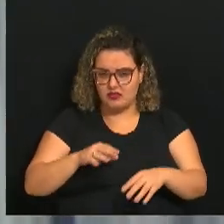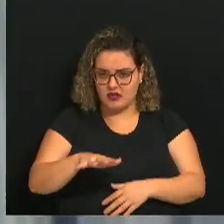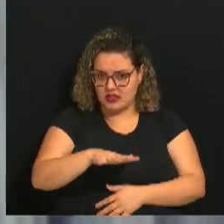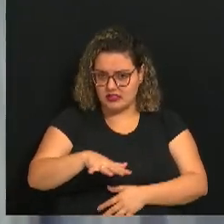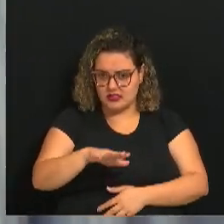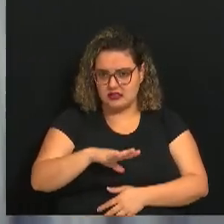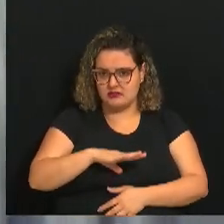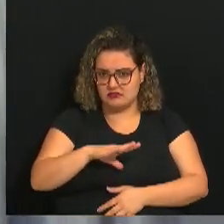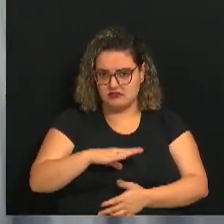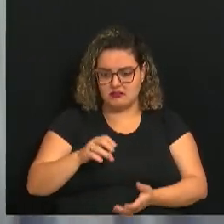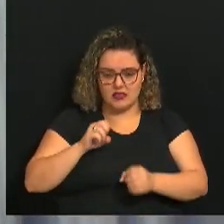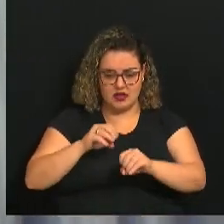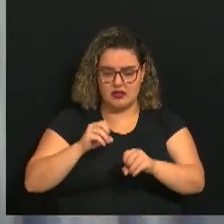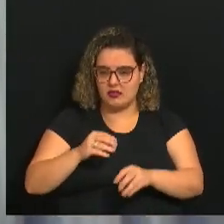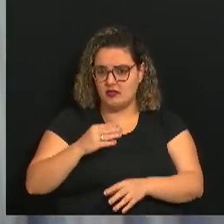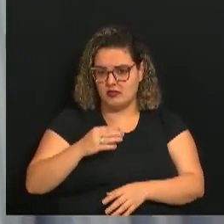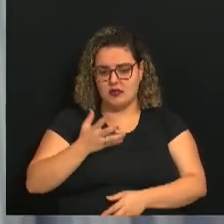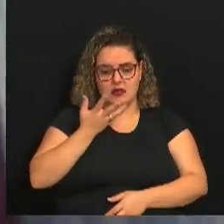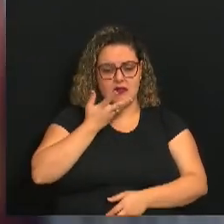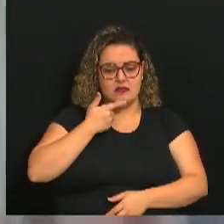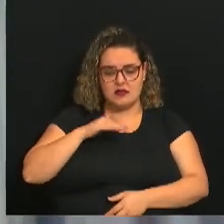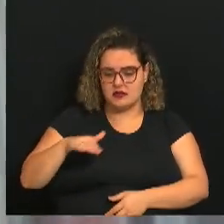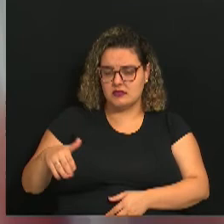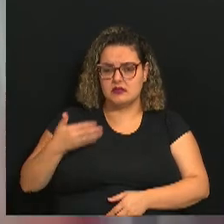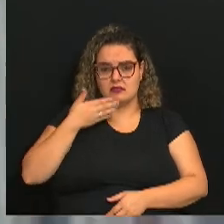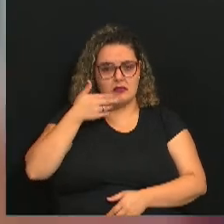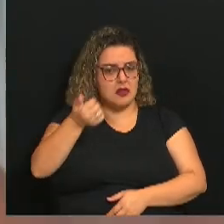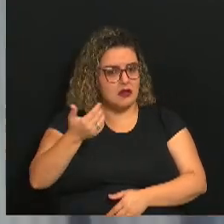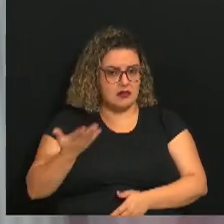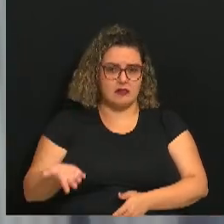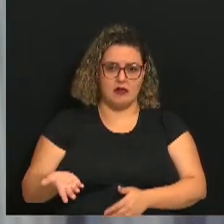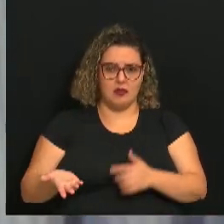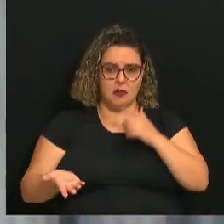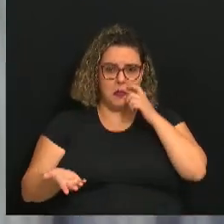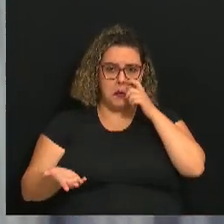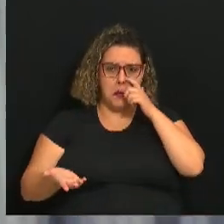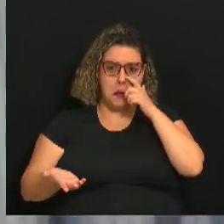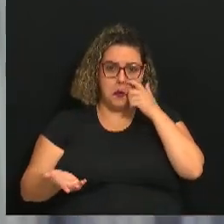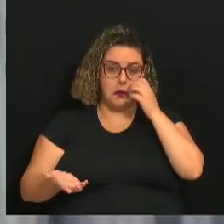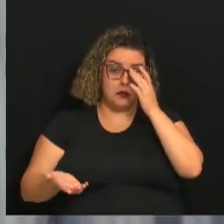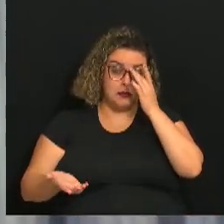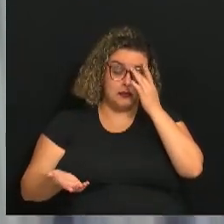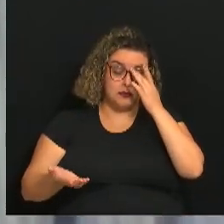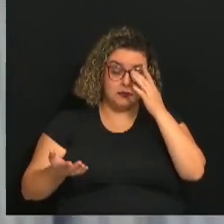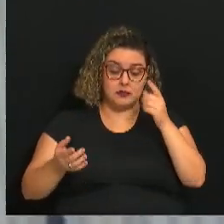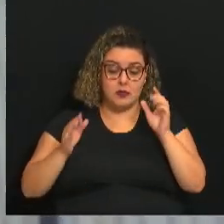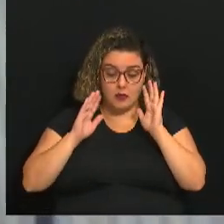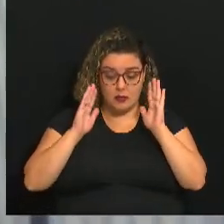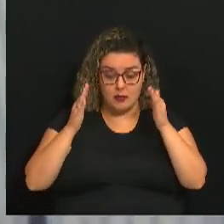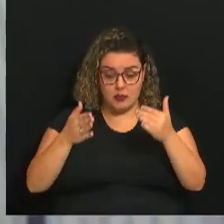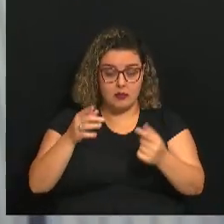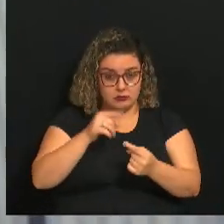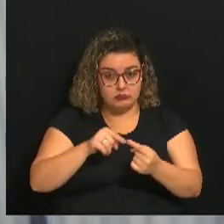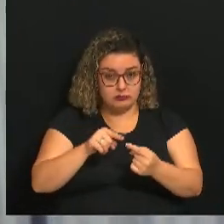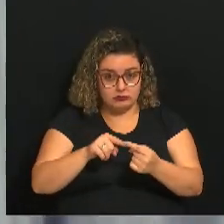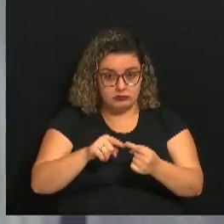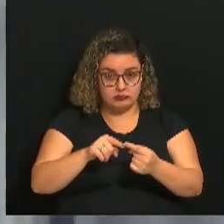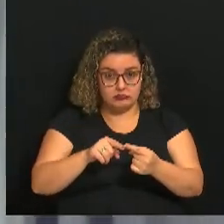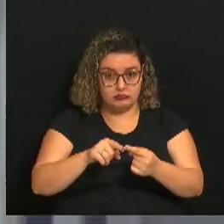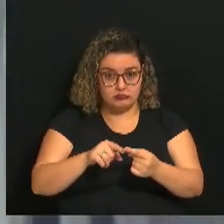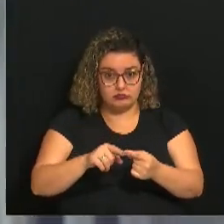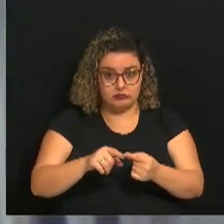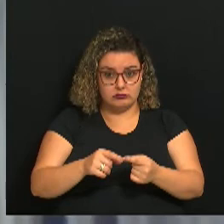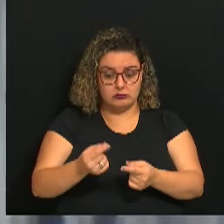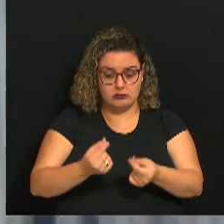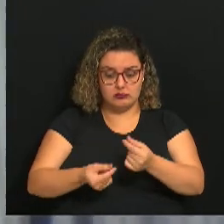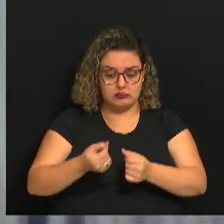educar melhor as nossas crianças. É uma empresa que está focada exclusivamente em aumentar a sua margem de